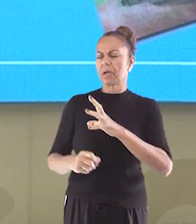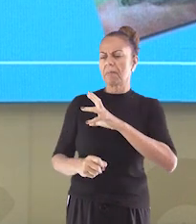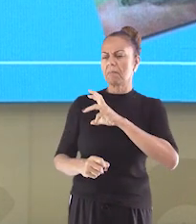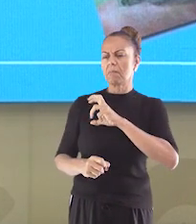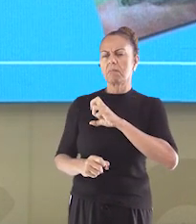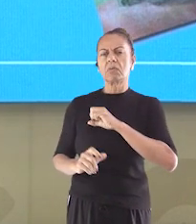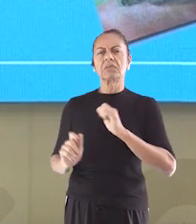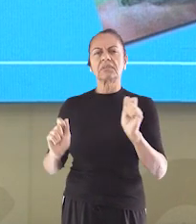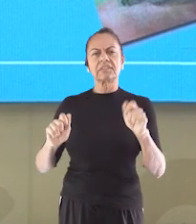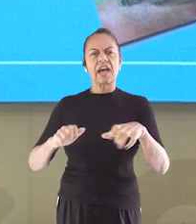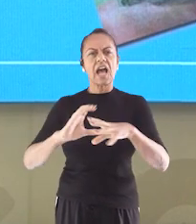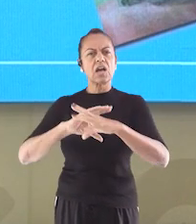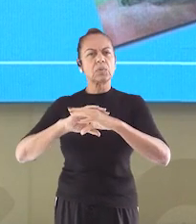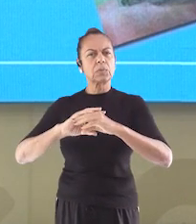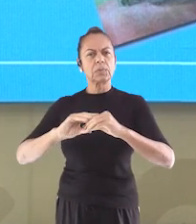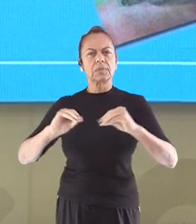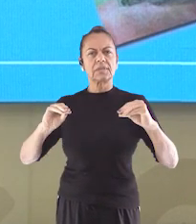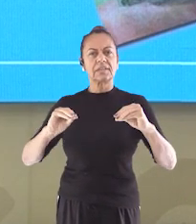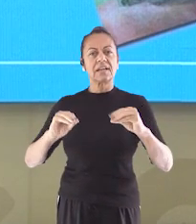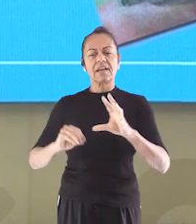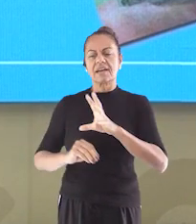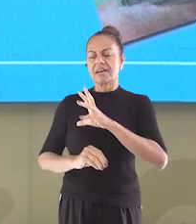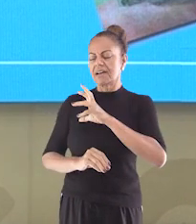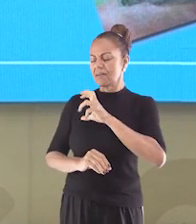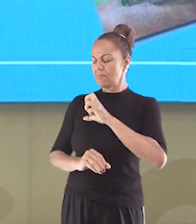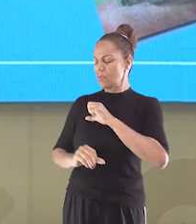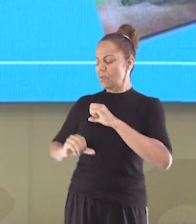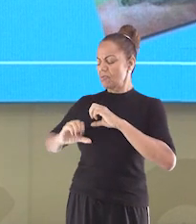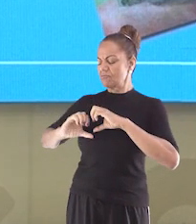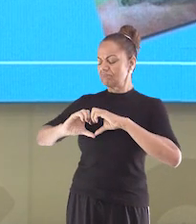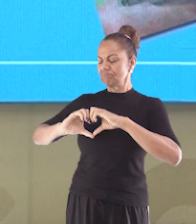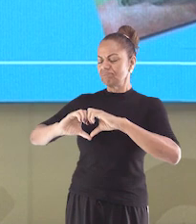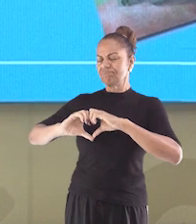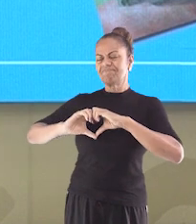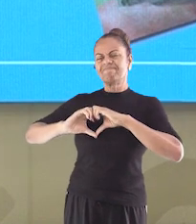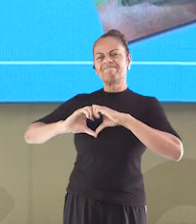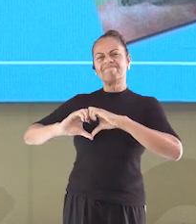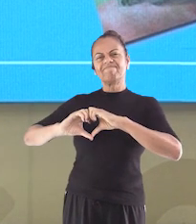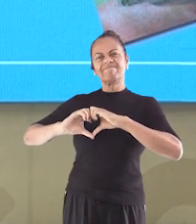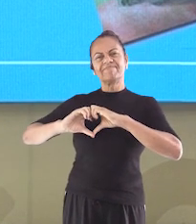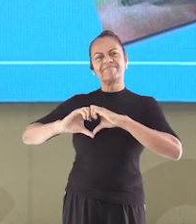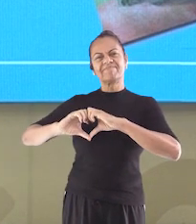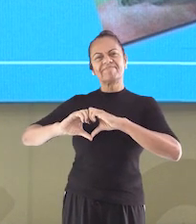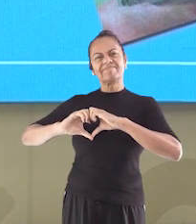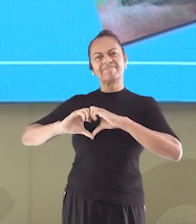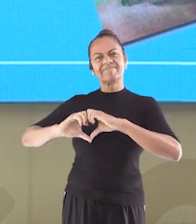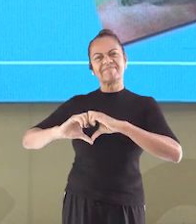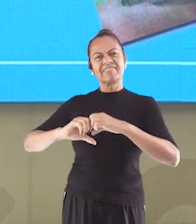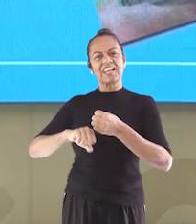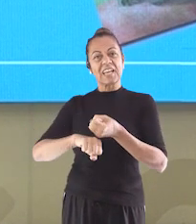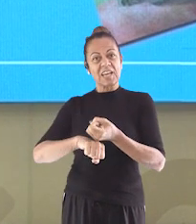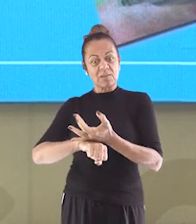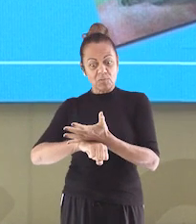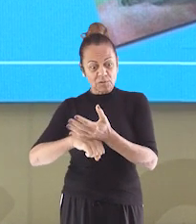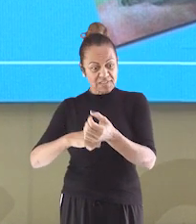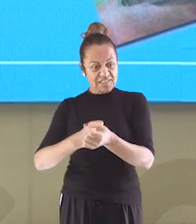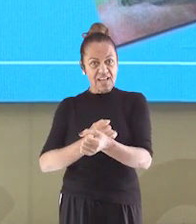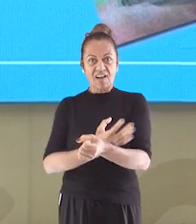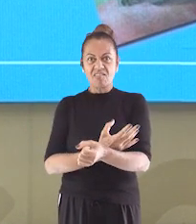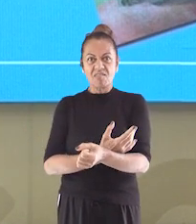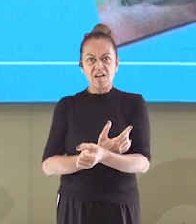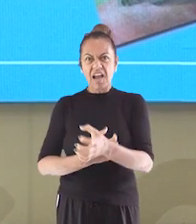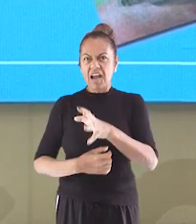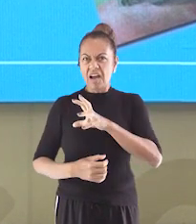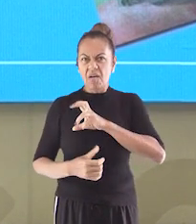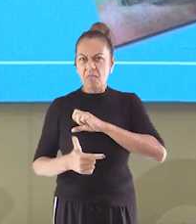amor tudo pode ser curado. O amor aquece meu coração. Em cada batida tem uma